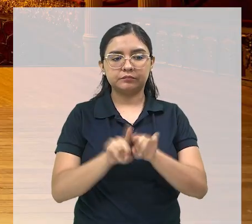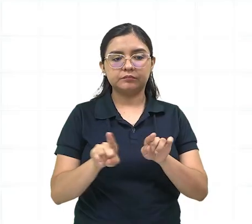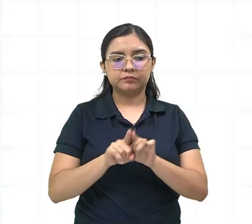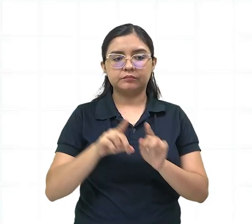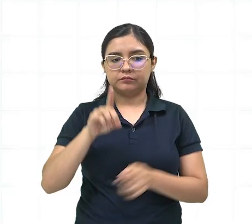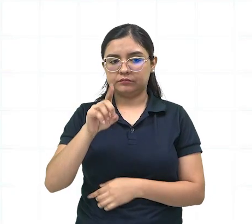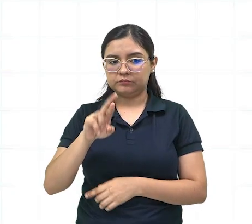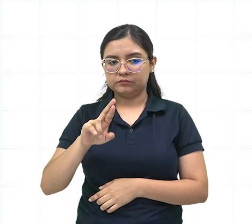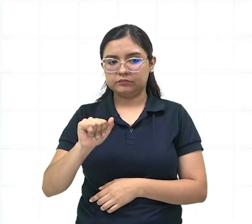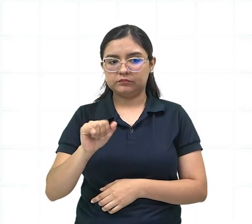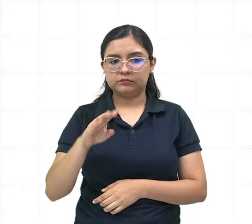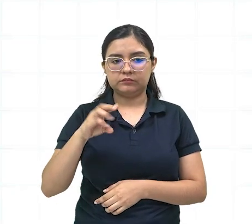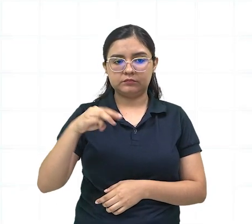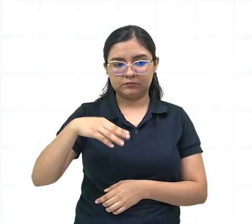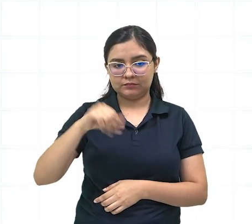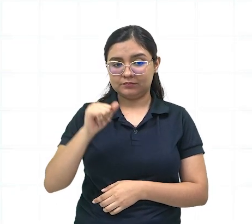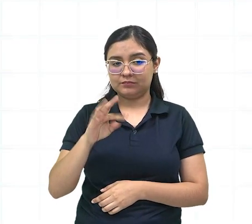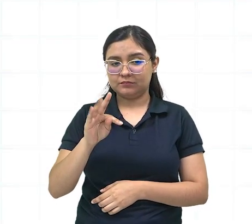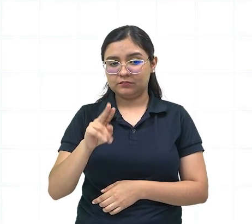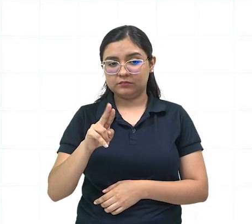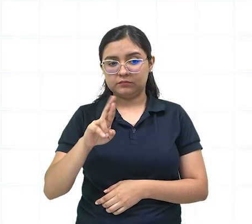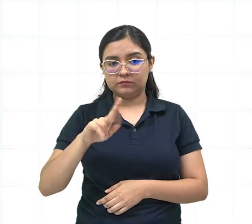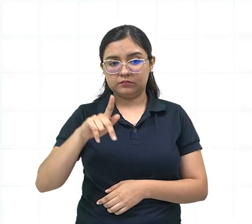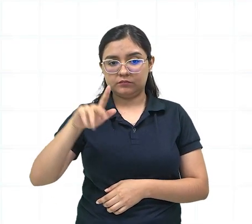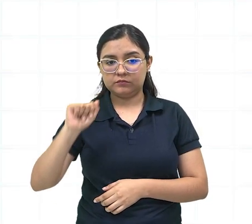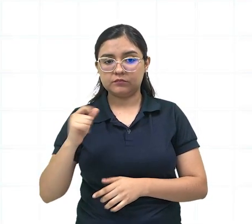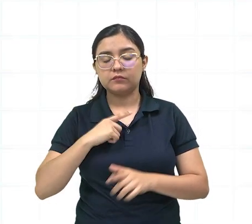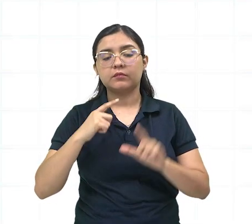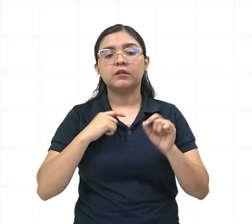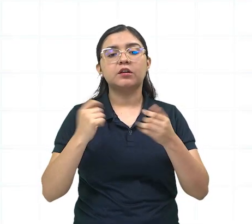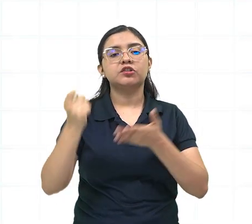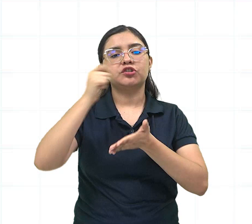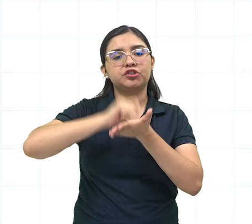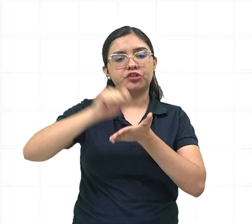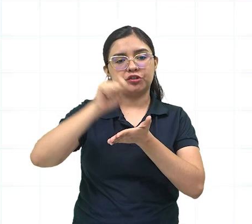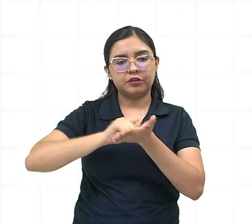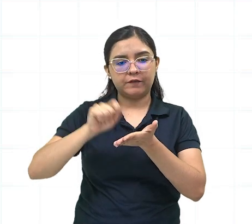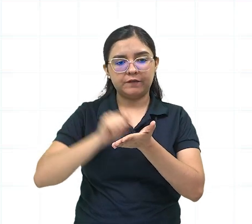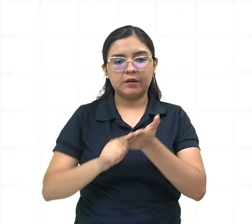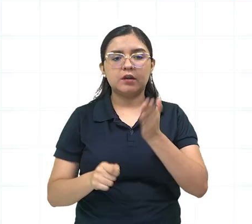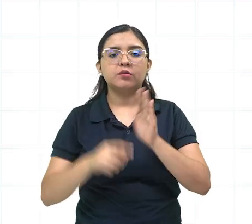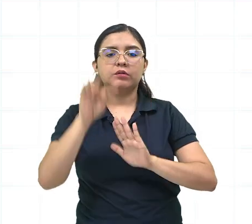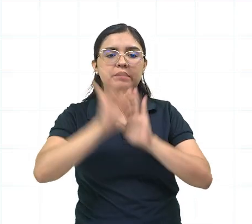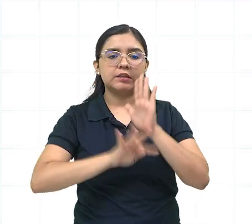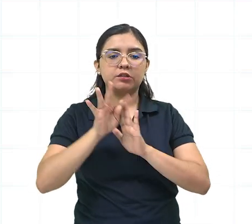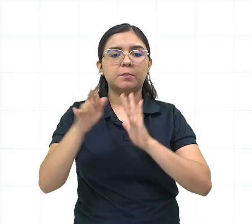dramaturgia. Dramaturgia é a arte de escrever peças de teatro,